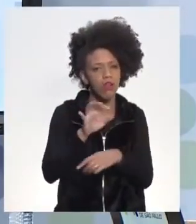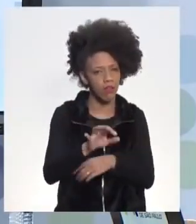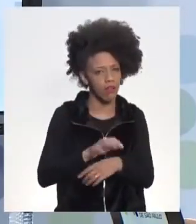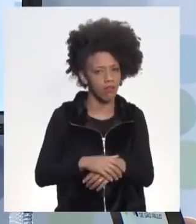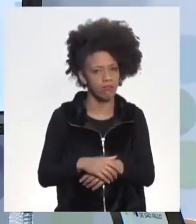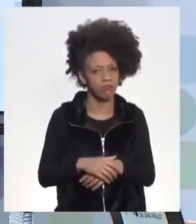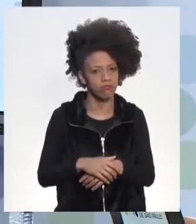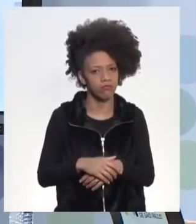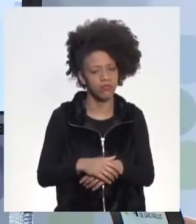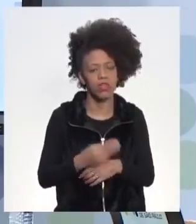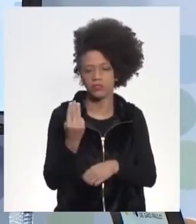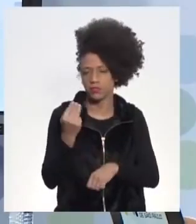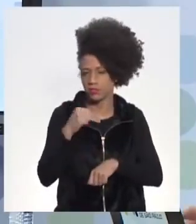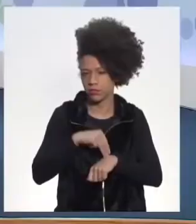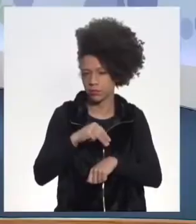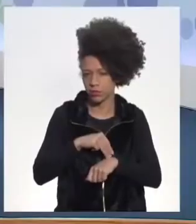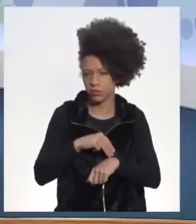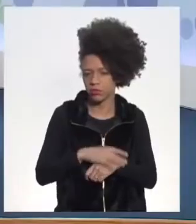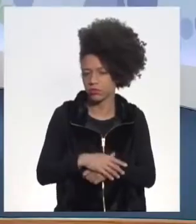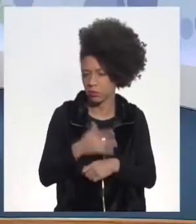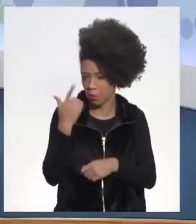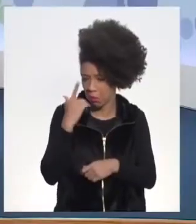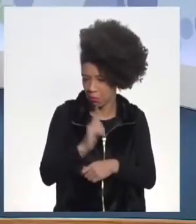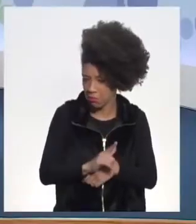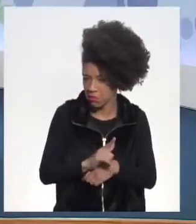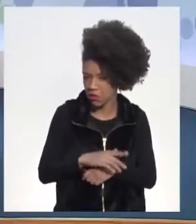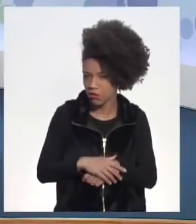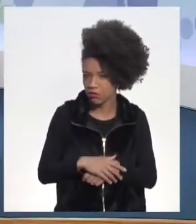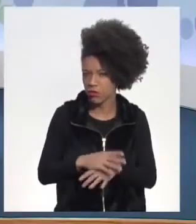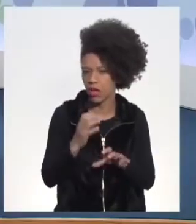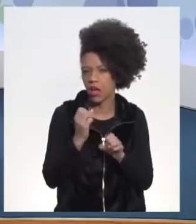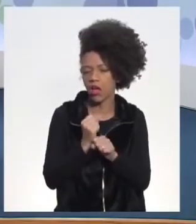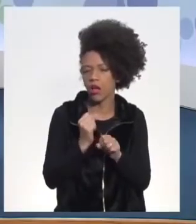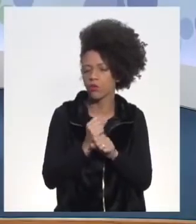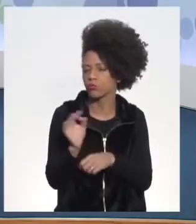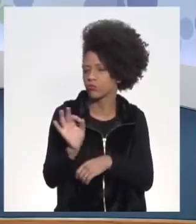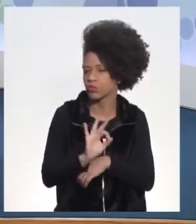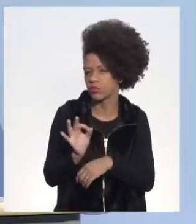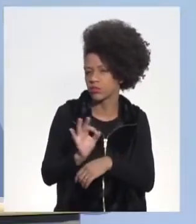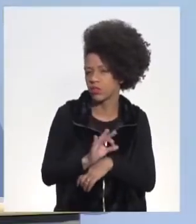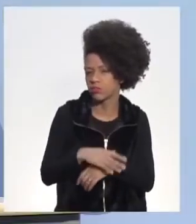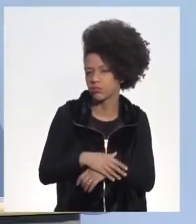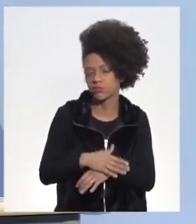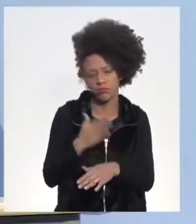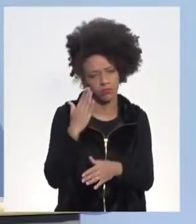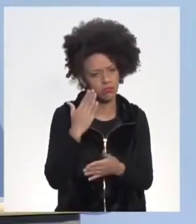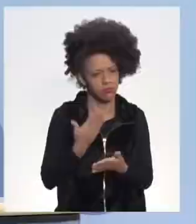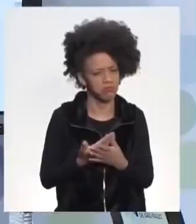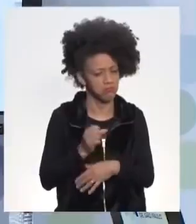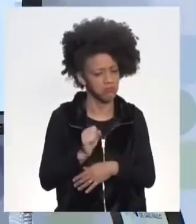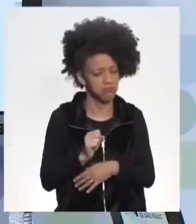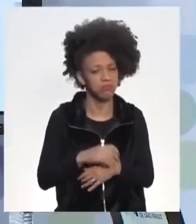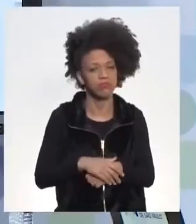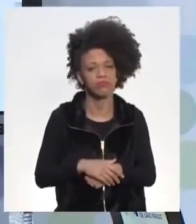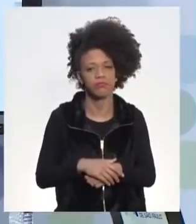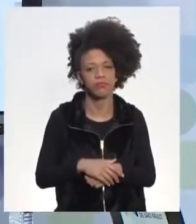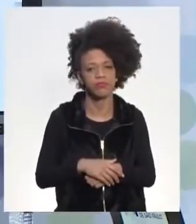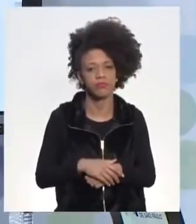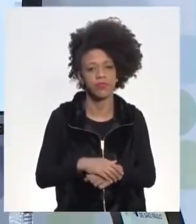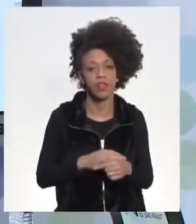aquela. 3 minutos, será que eles conseguem, já que é cálculo de porcentagem? Acredito que sim. Então vamos lá,